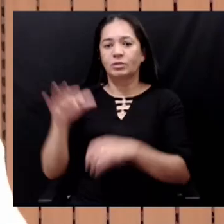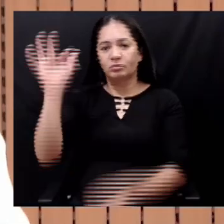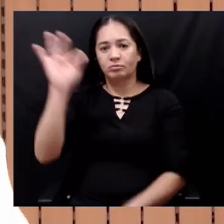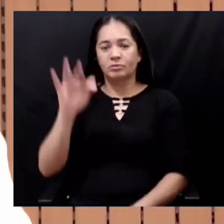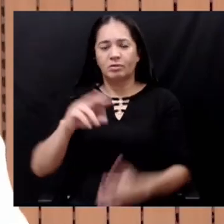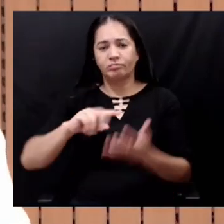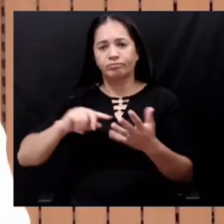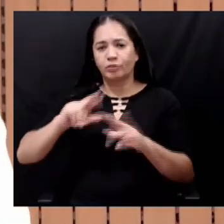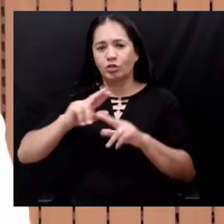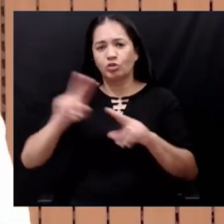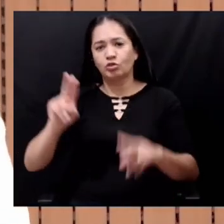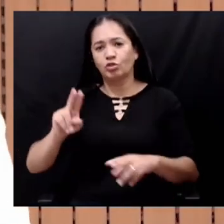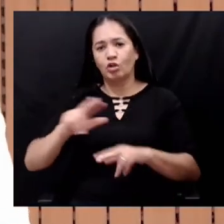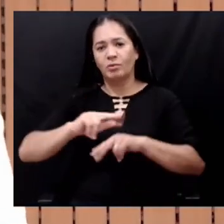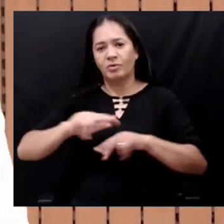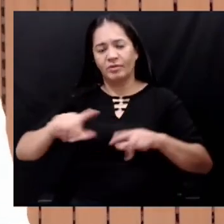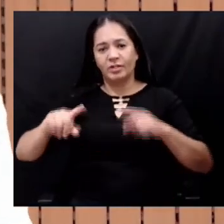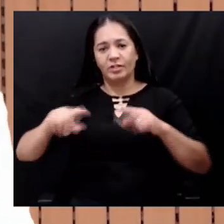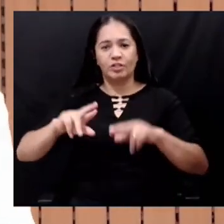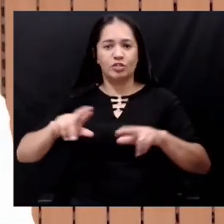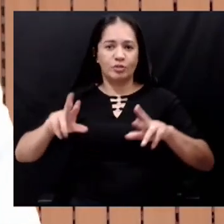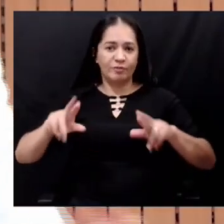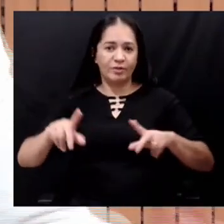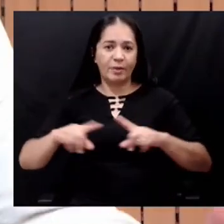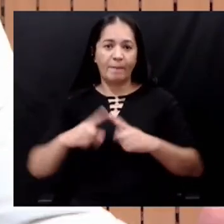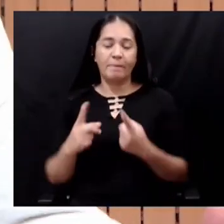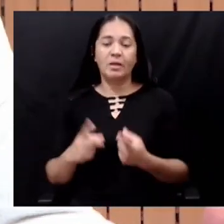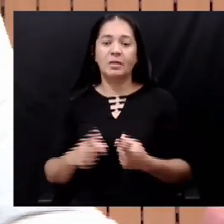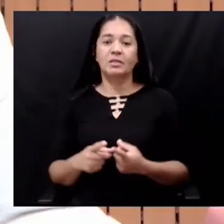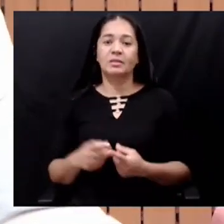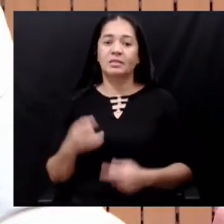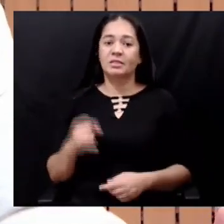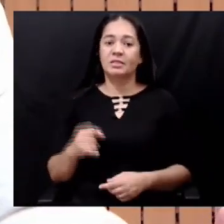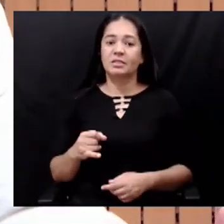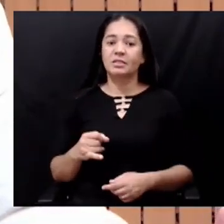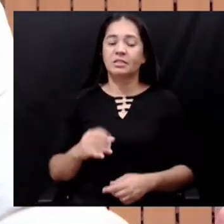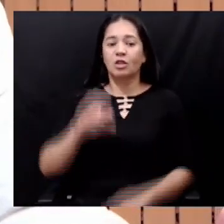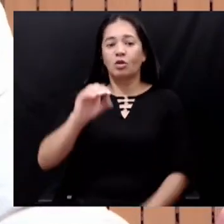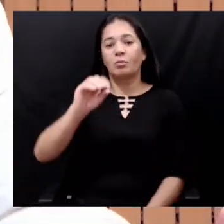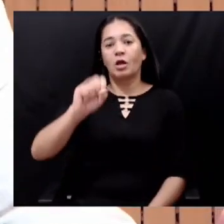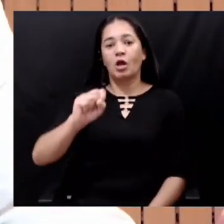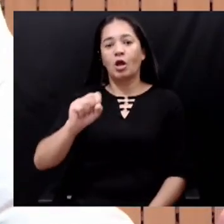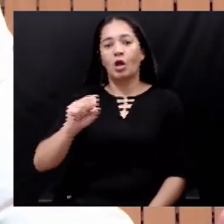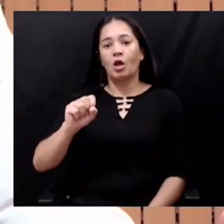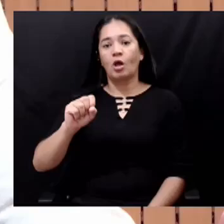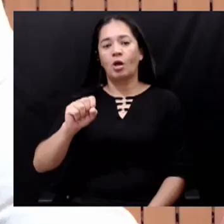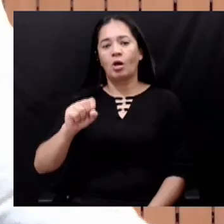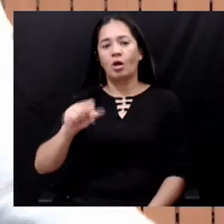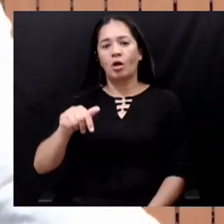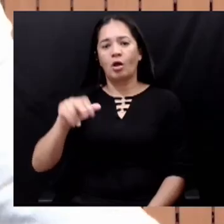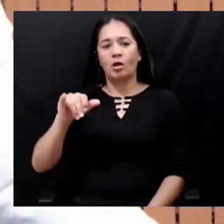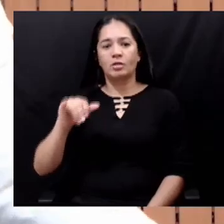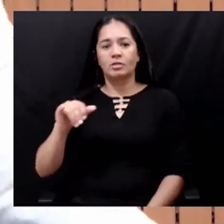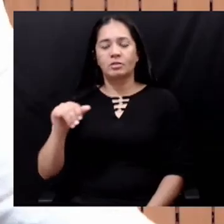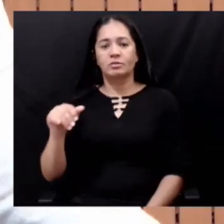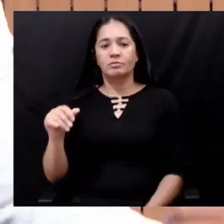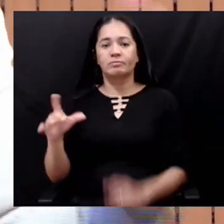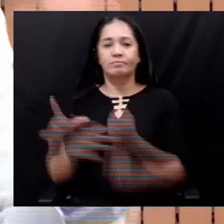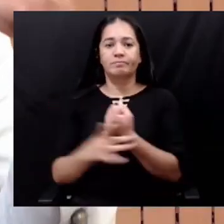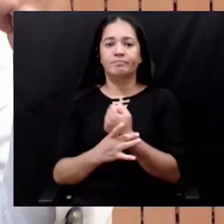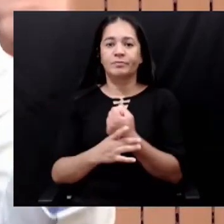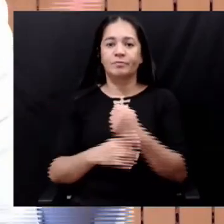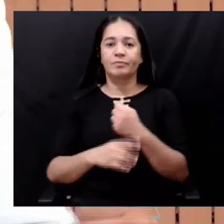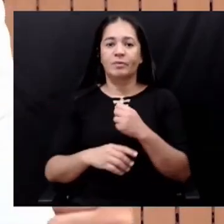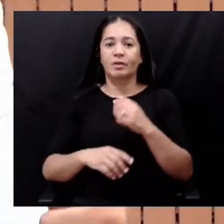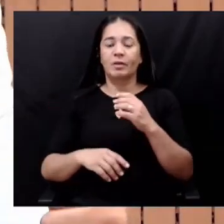né? Mas só o fato de ser uma OSC não garante a habilitação dela.